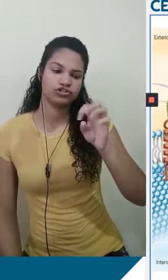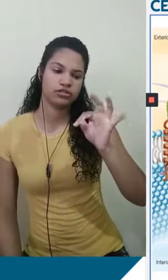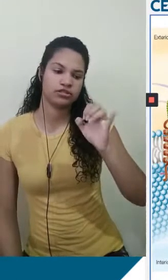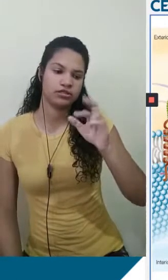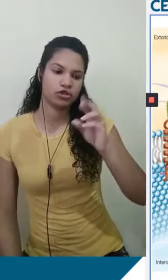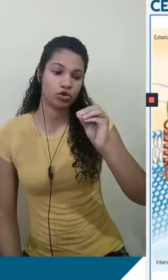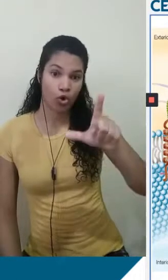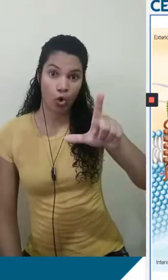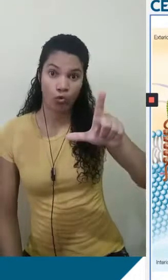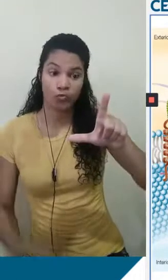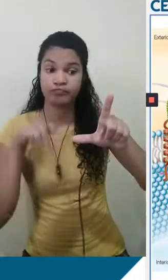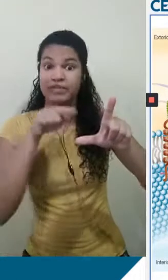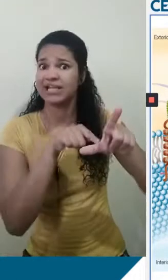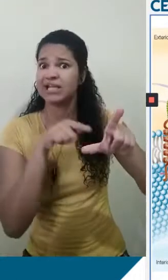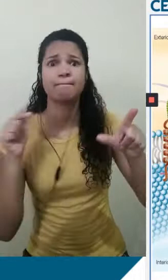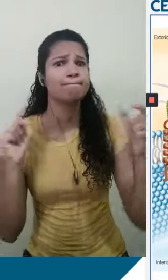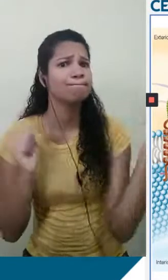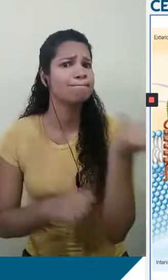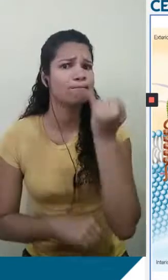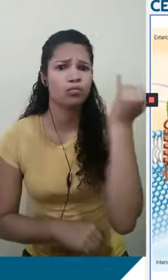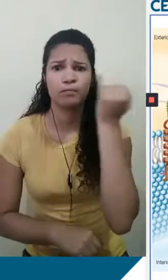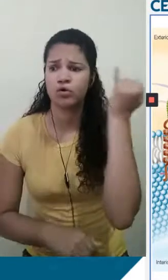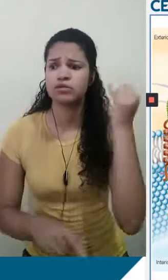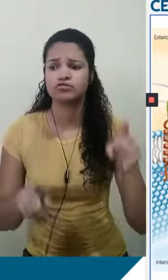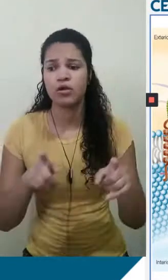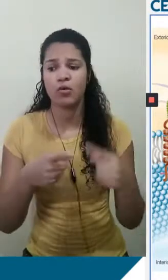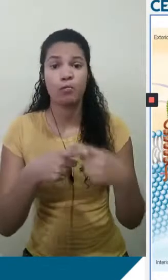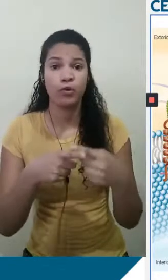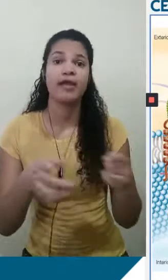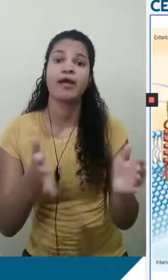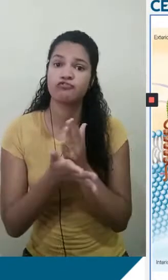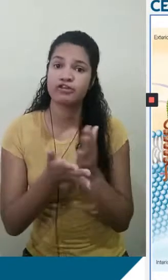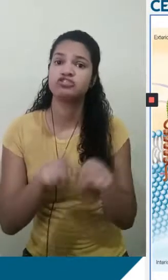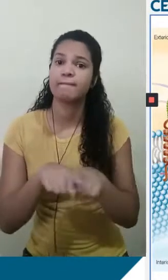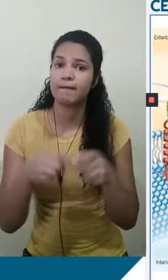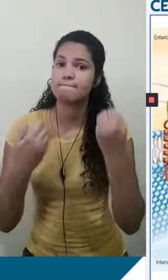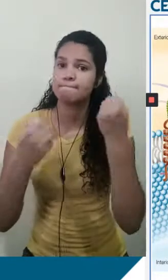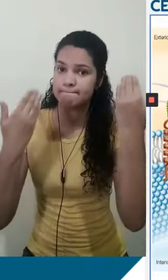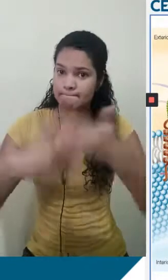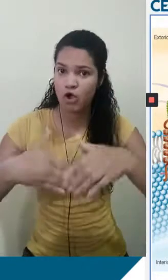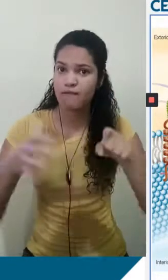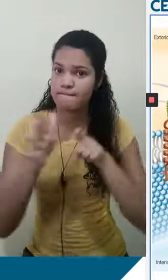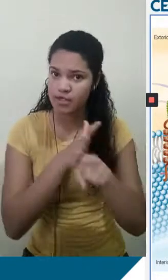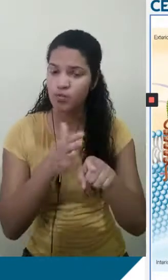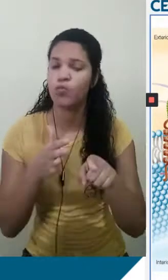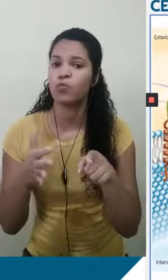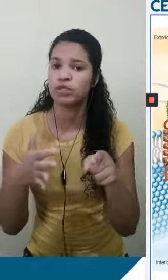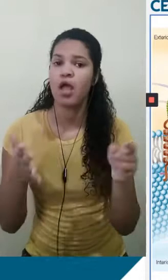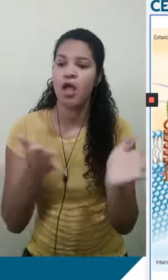de múltipla escolha a presença colesterol com relações com a composição, a constituição da membrana